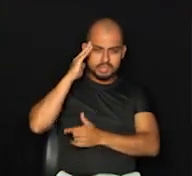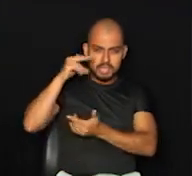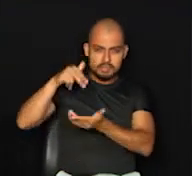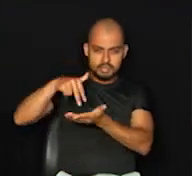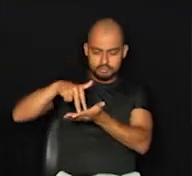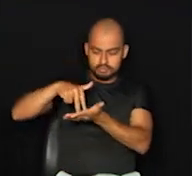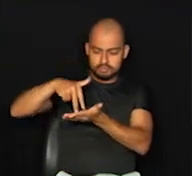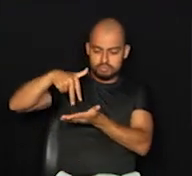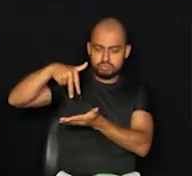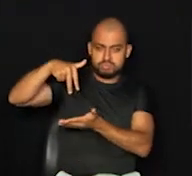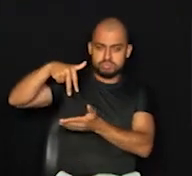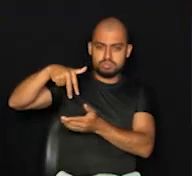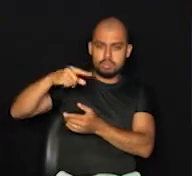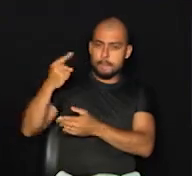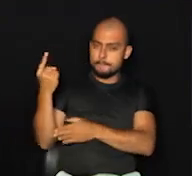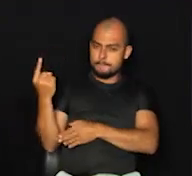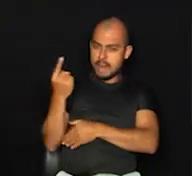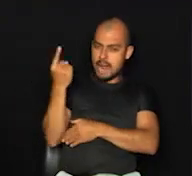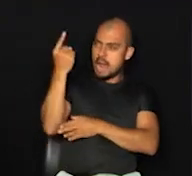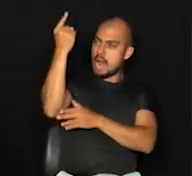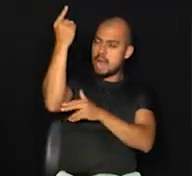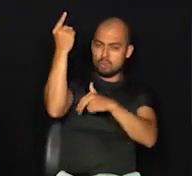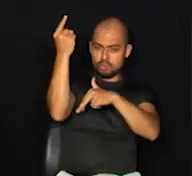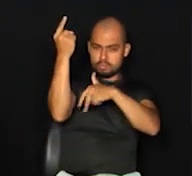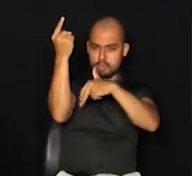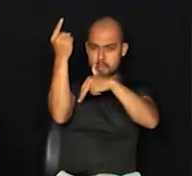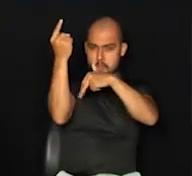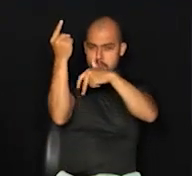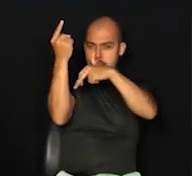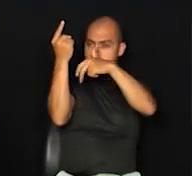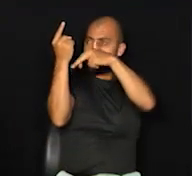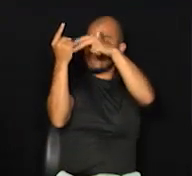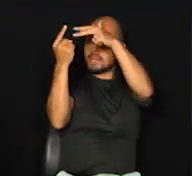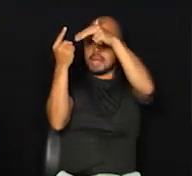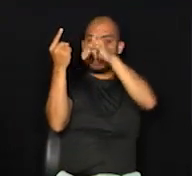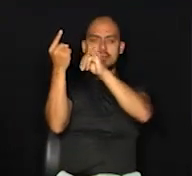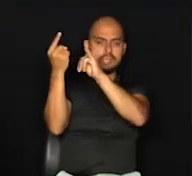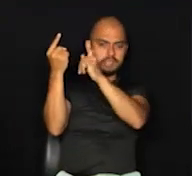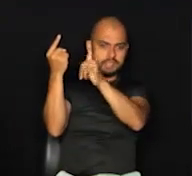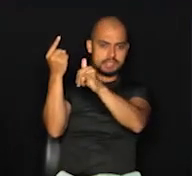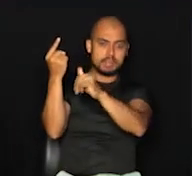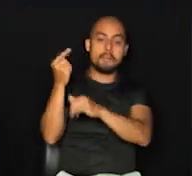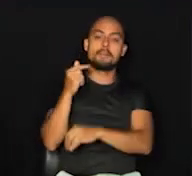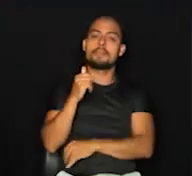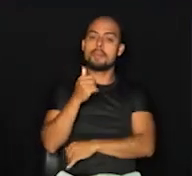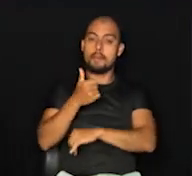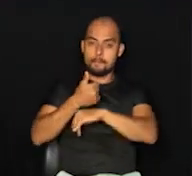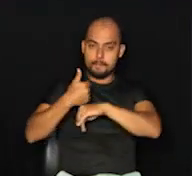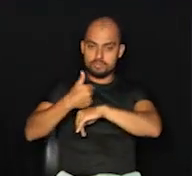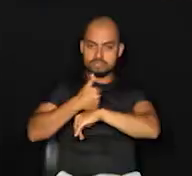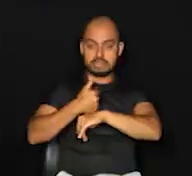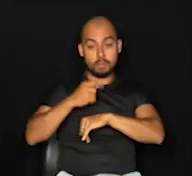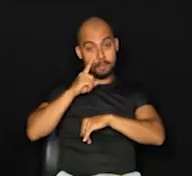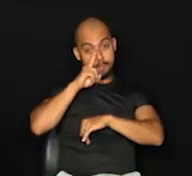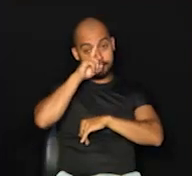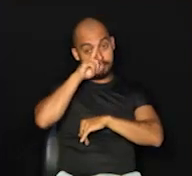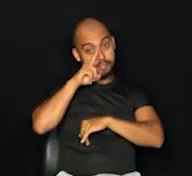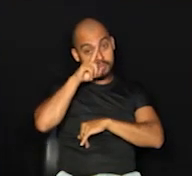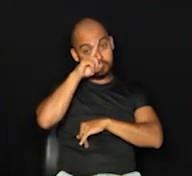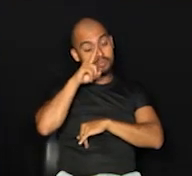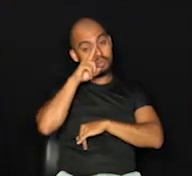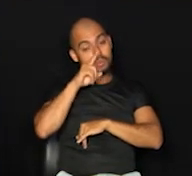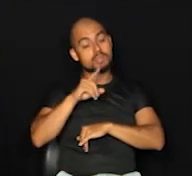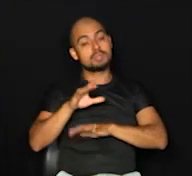naqueles postes enormes que a gente vê o pessoal trabalhando, uma profissão de alto risco, mas que tem